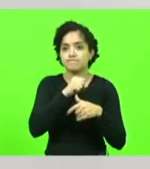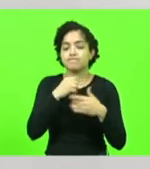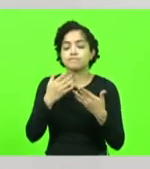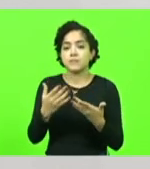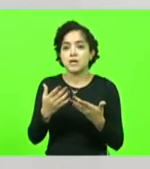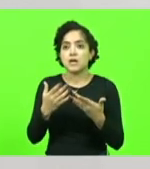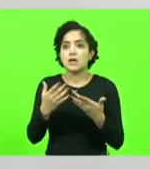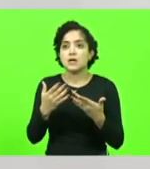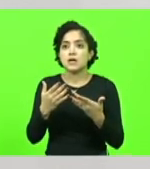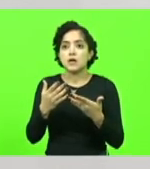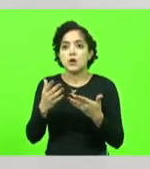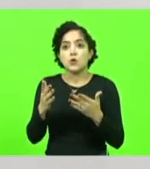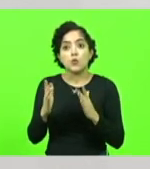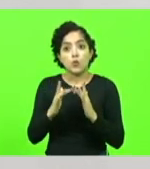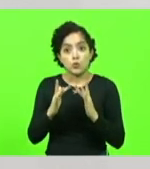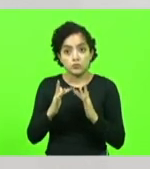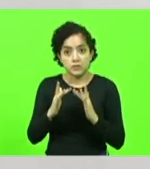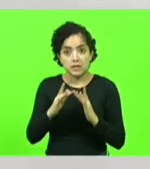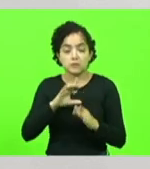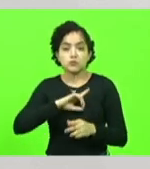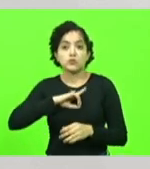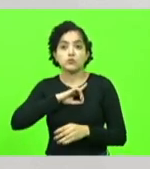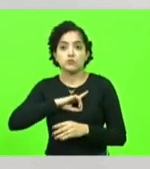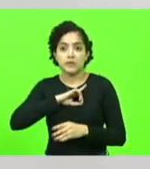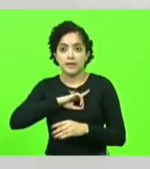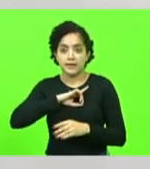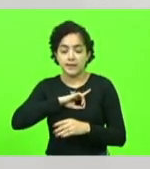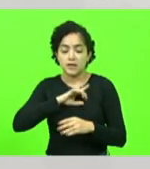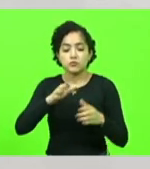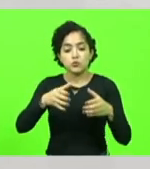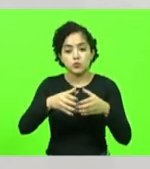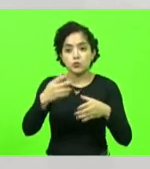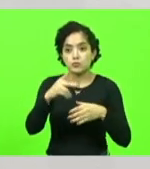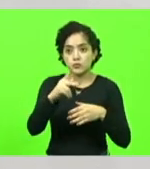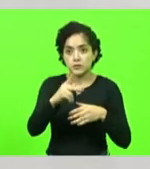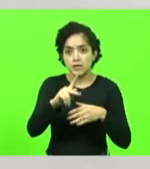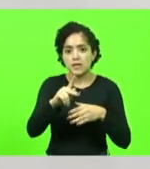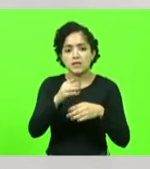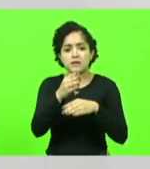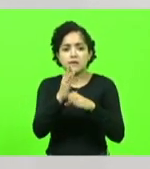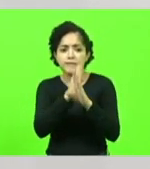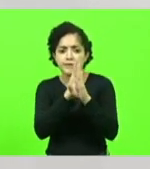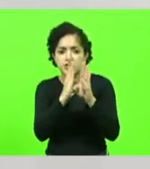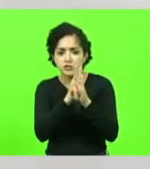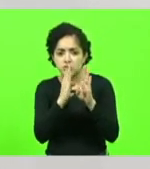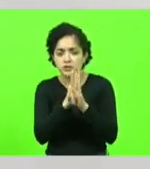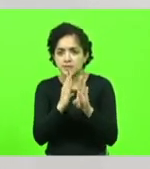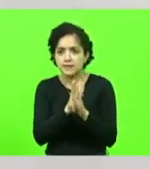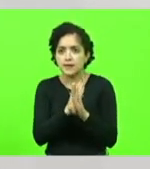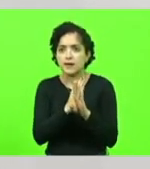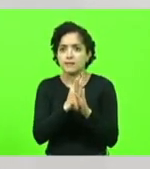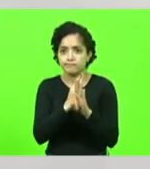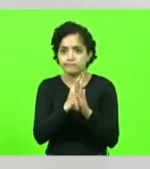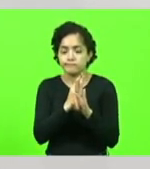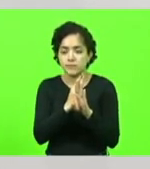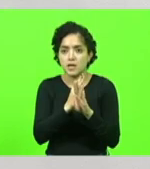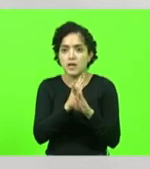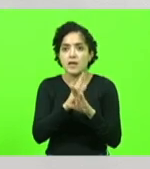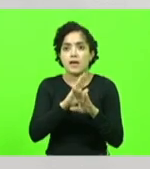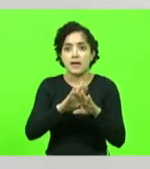possa entrar em contato com um delegado e a sua equipe fazer essas investigações, fazer a ação